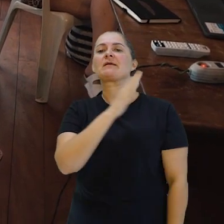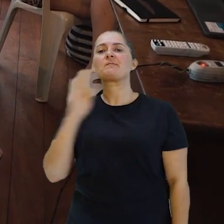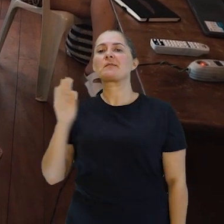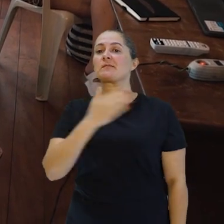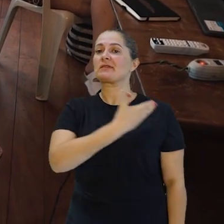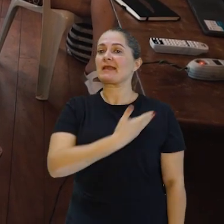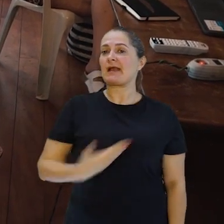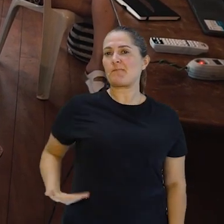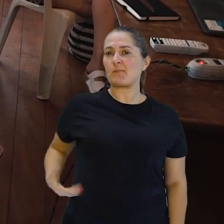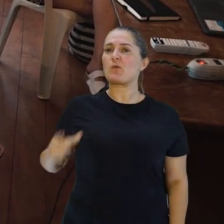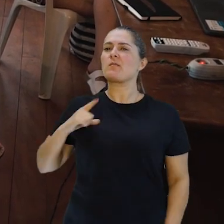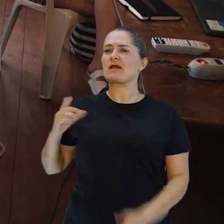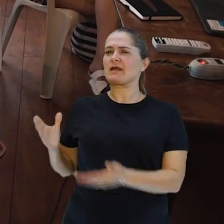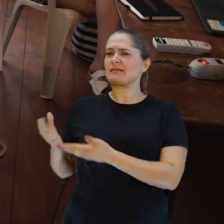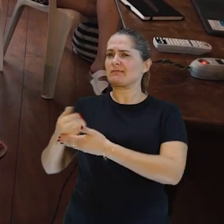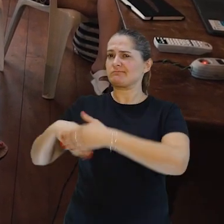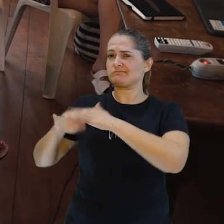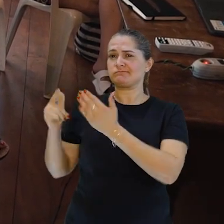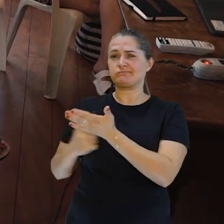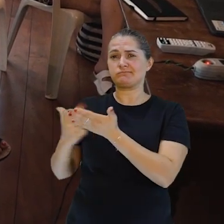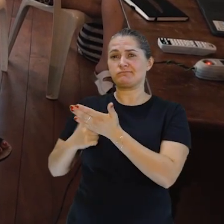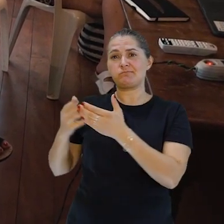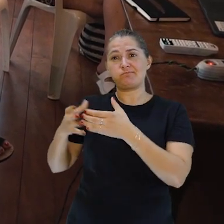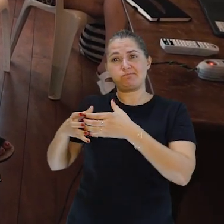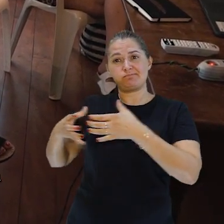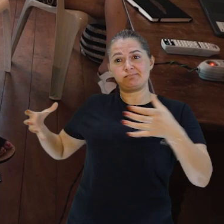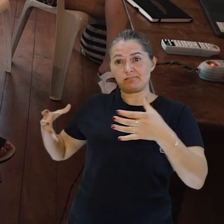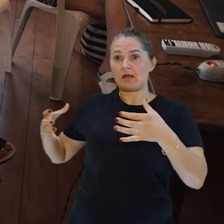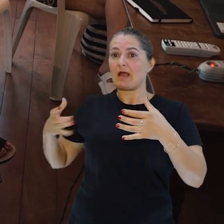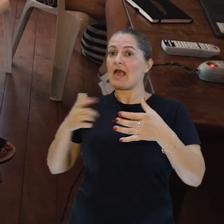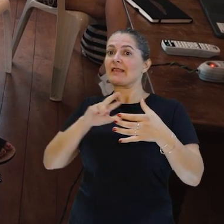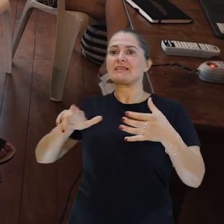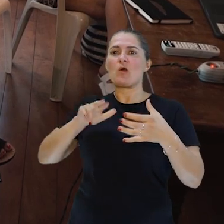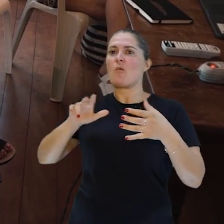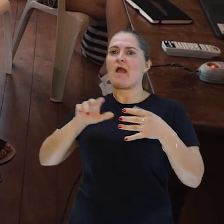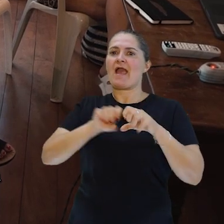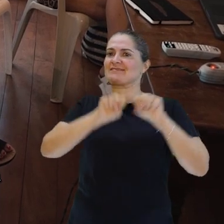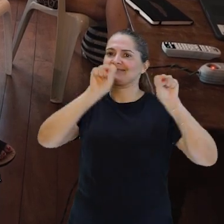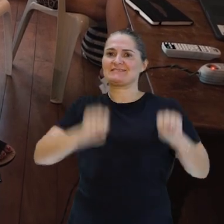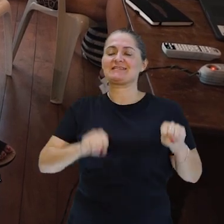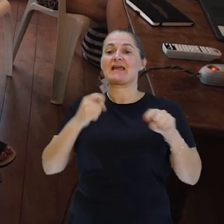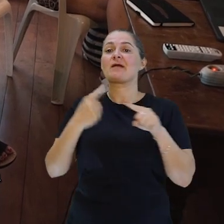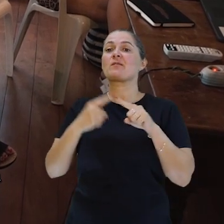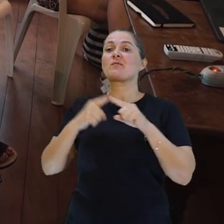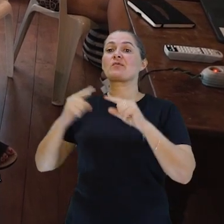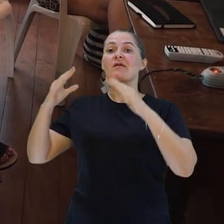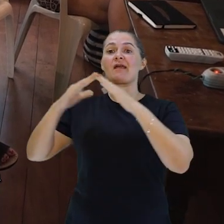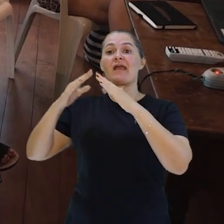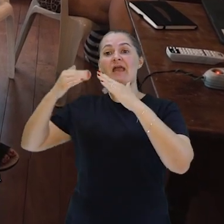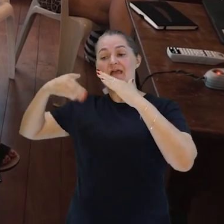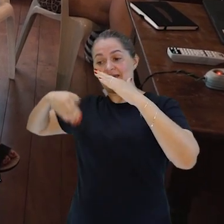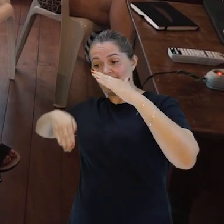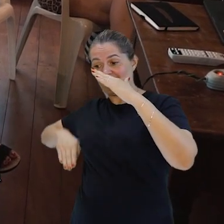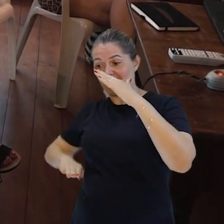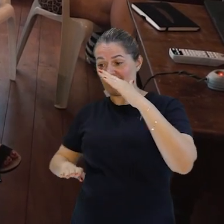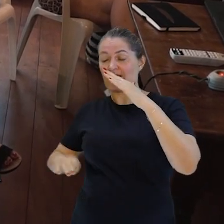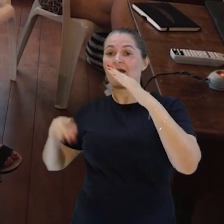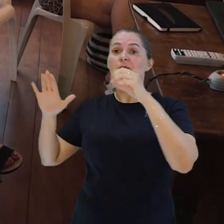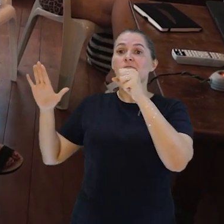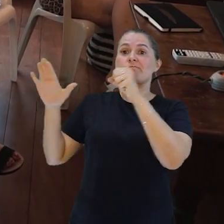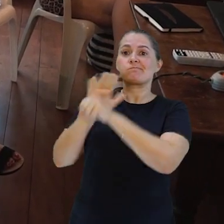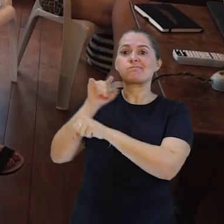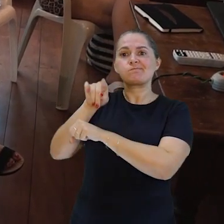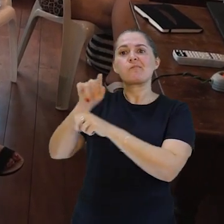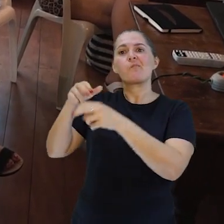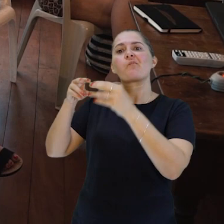imenso de livros que não fazem parte oficialmente do sistema, porque eles estão no porão da biblioteca devido à falta de